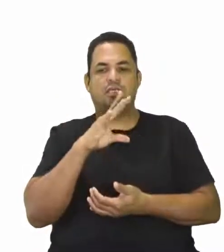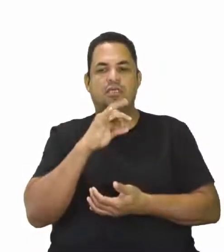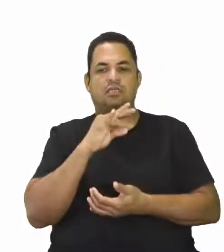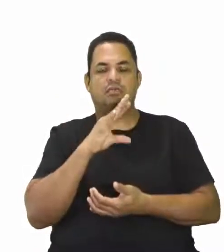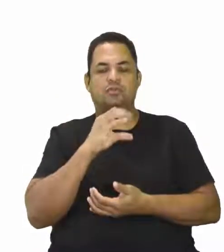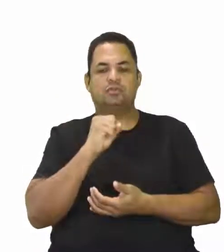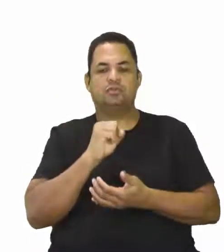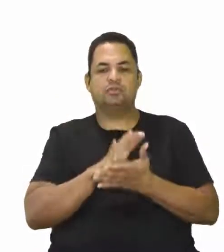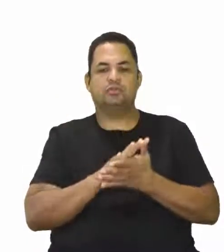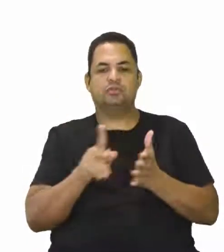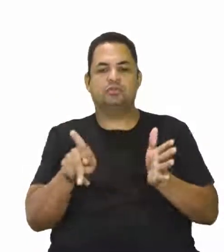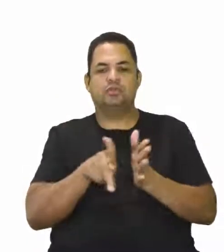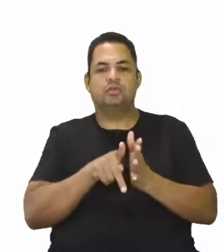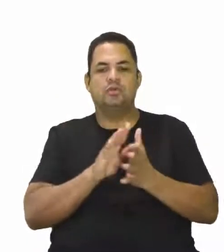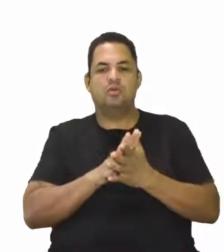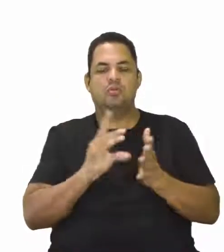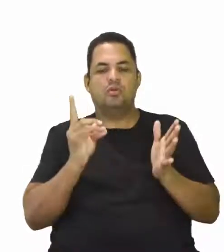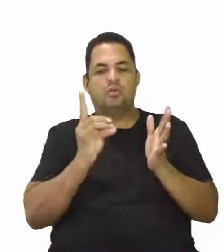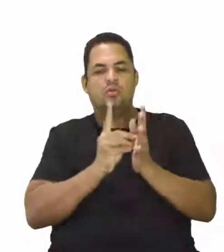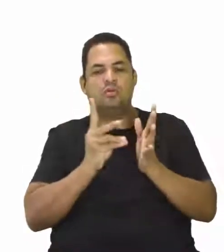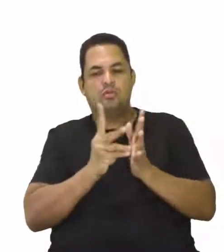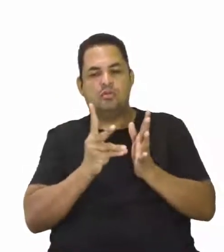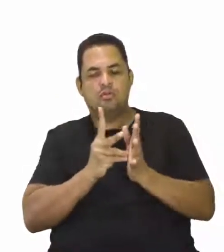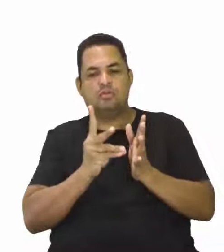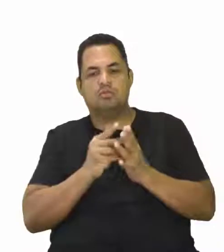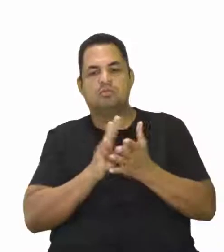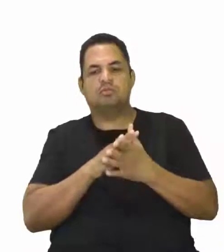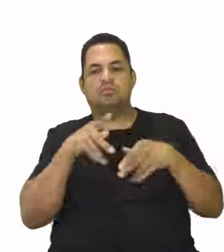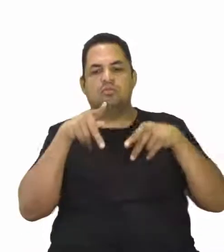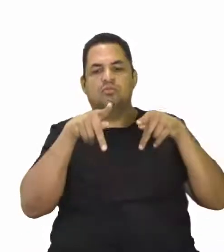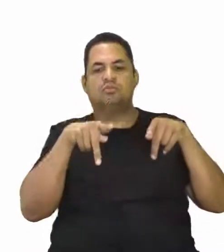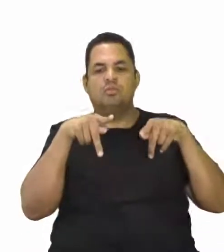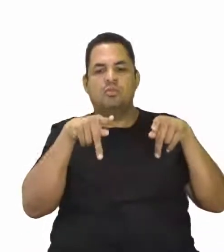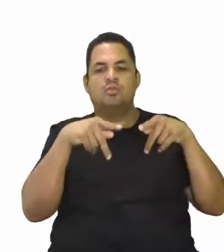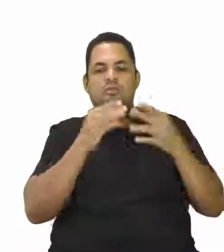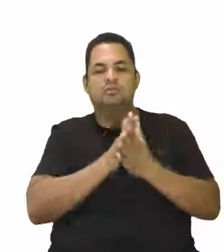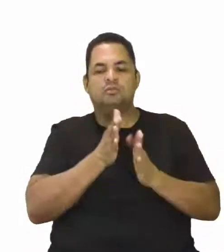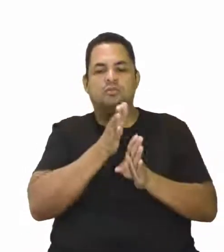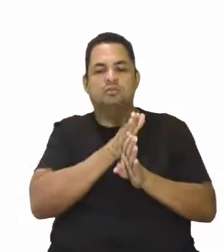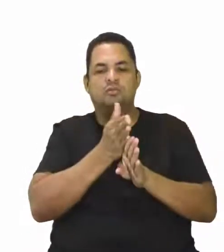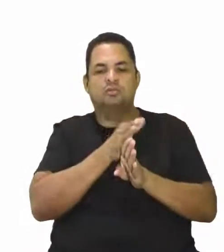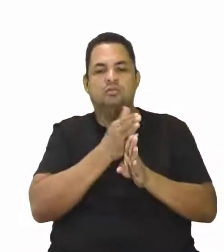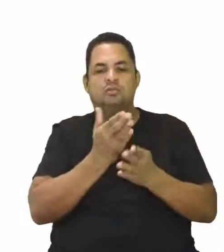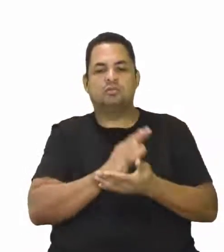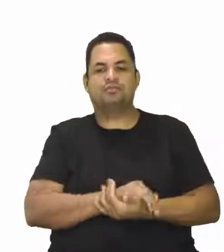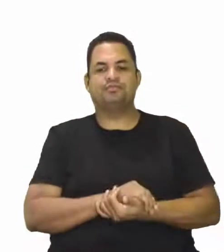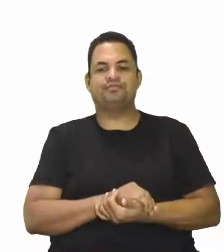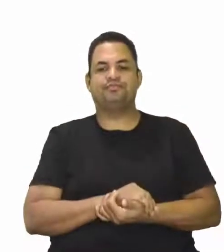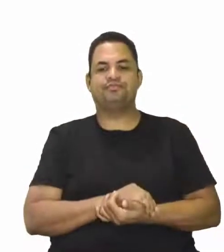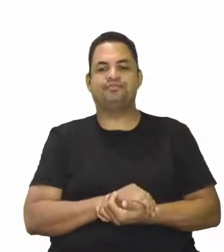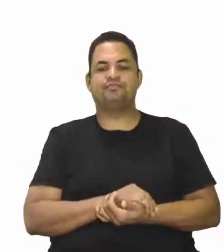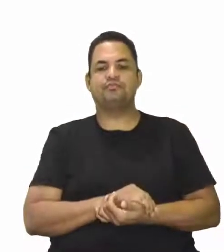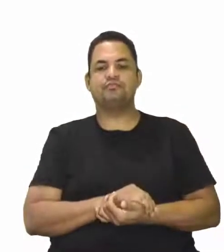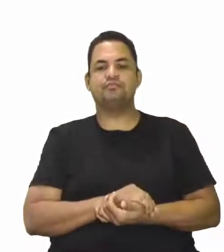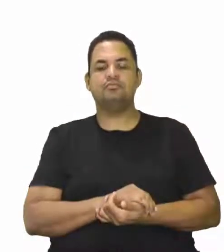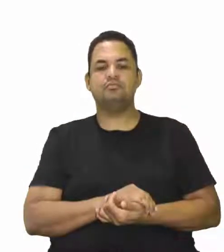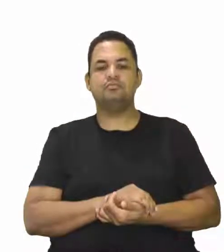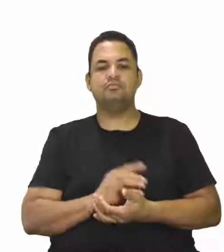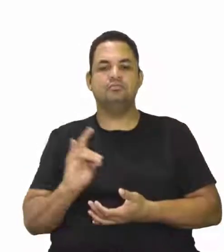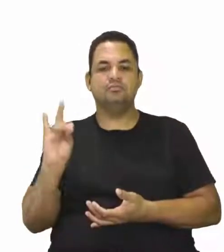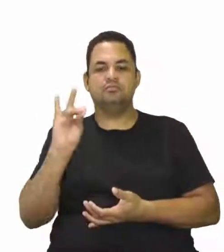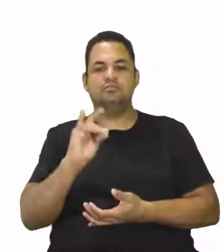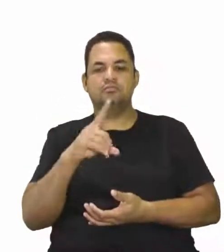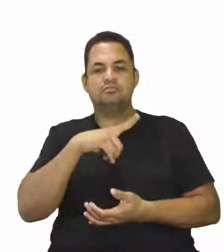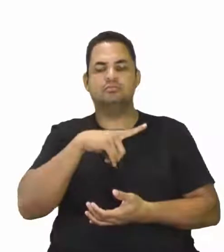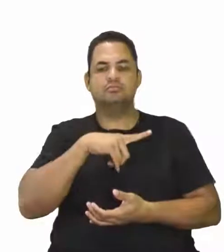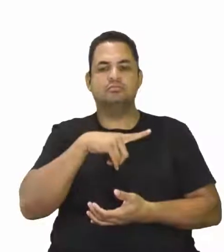próprios dos indígenas, dos povos que fazem fronteira e assim sucessivamente. E na Bolívia nós